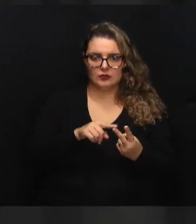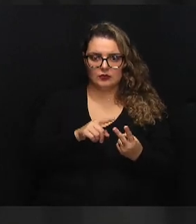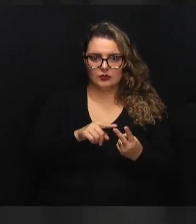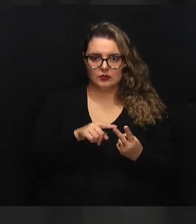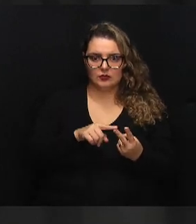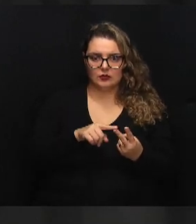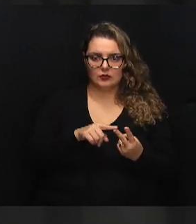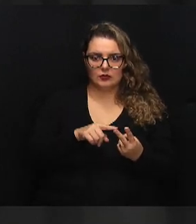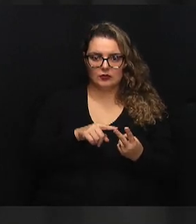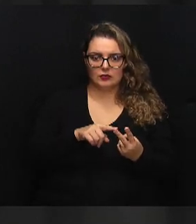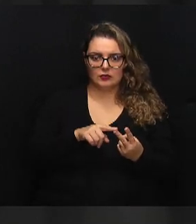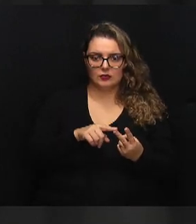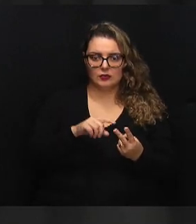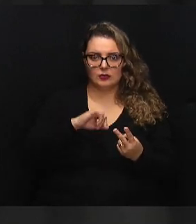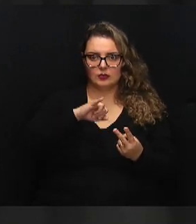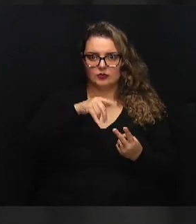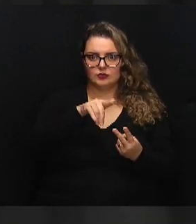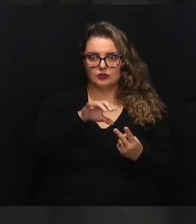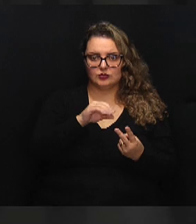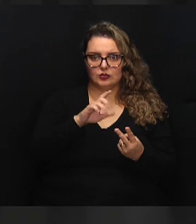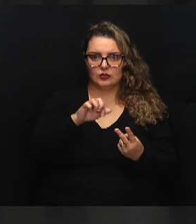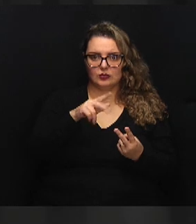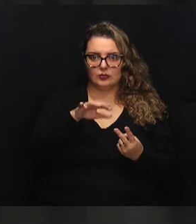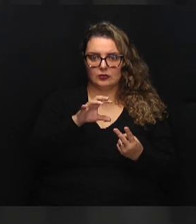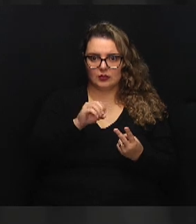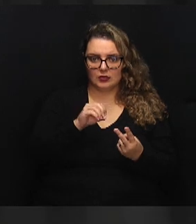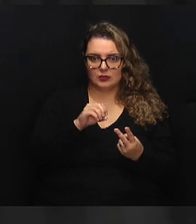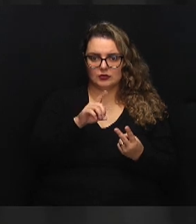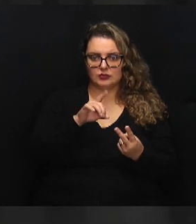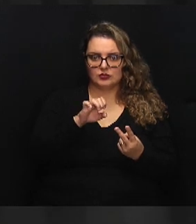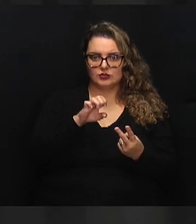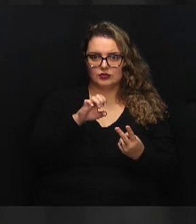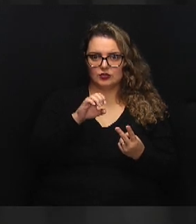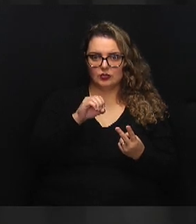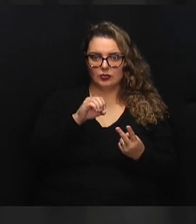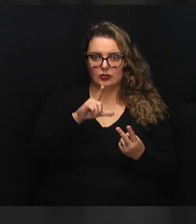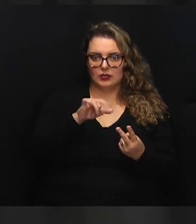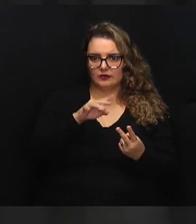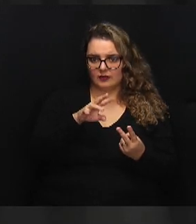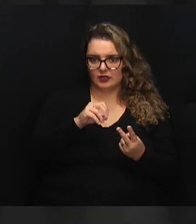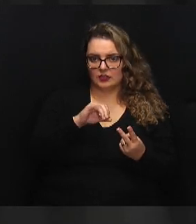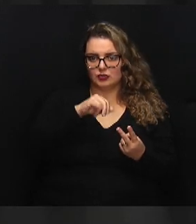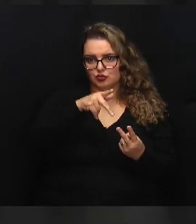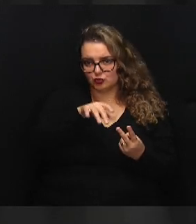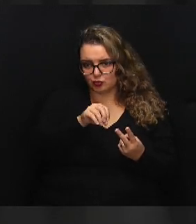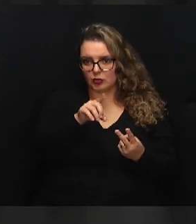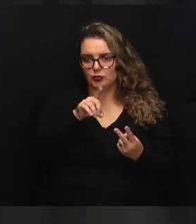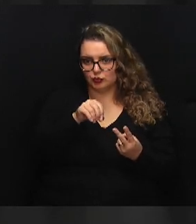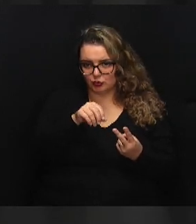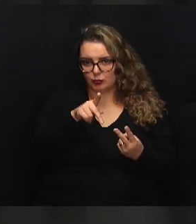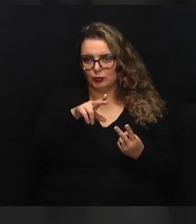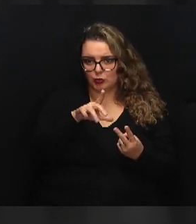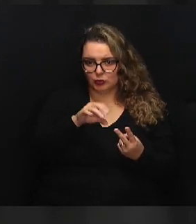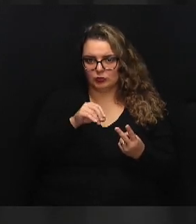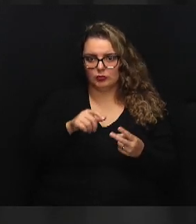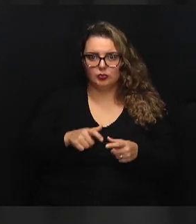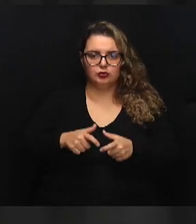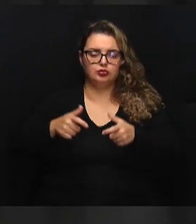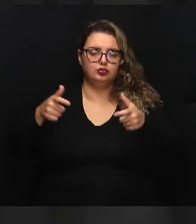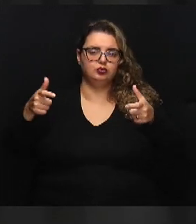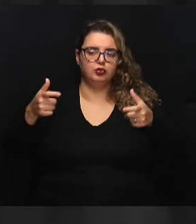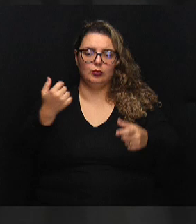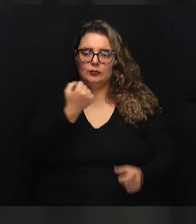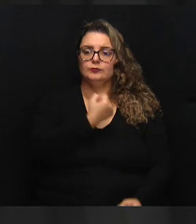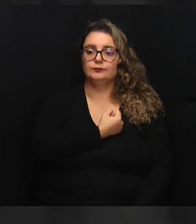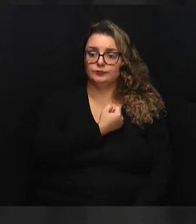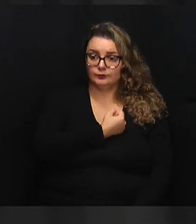clube municipal João Carlos de Oliveira, que é o João do Pulo. O João do Pulo, sem dúvida nenhuma, é o clube com maior número